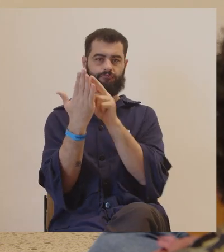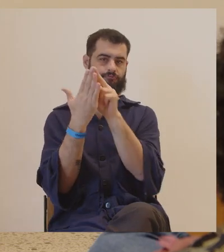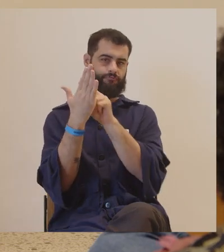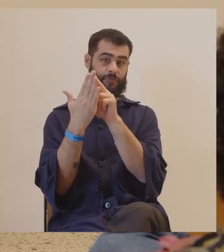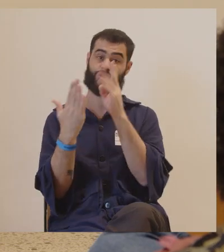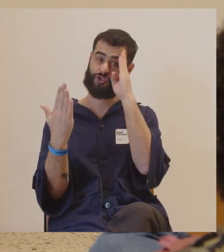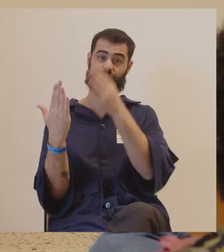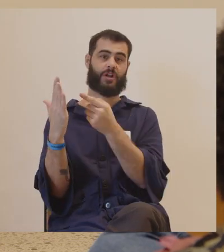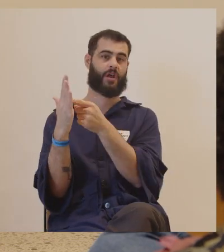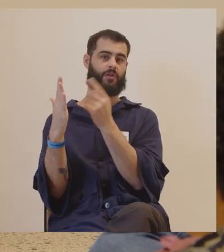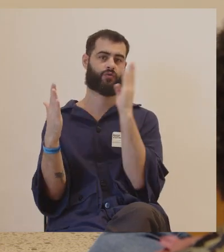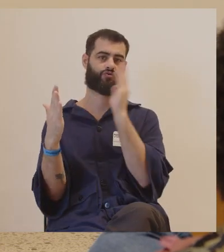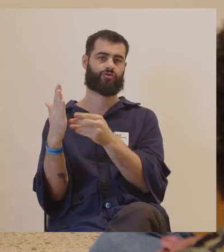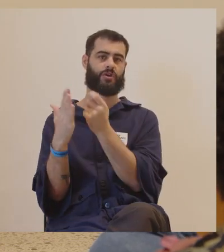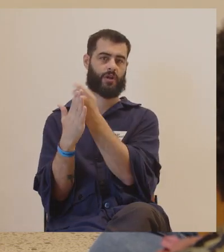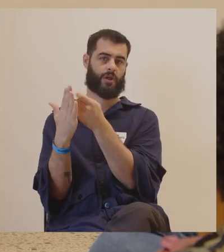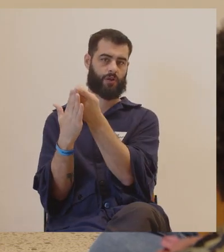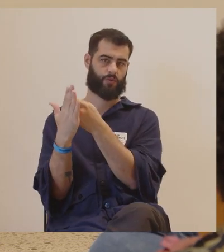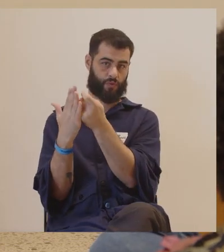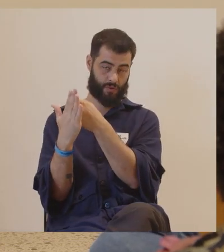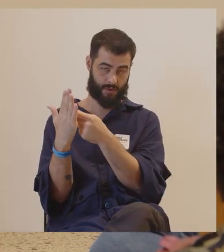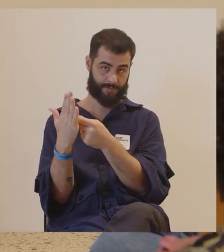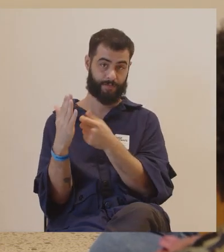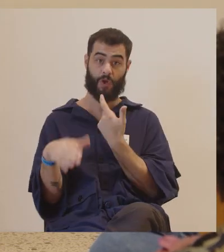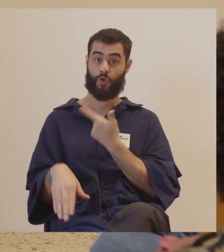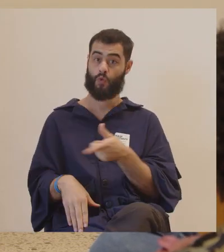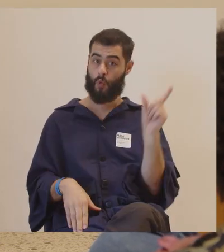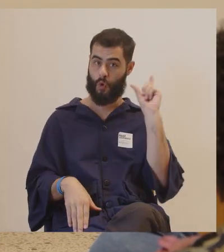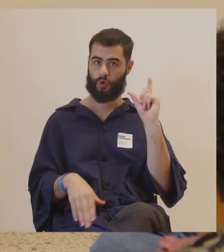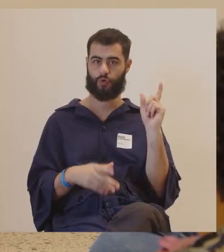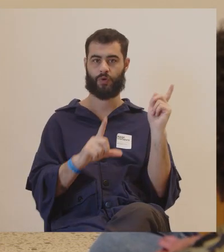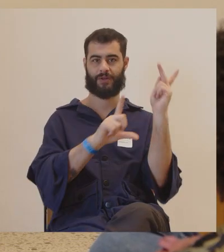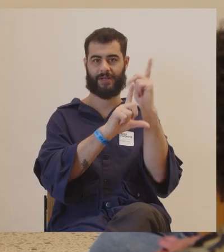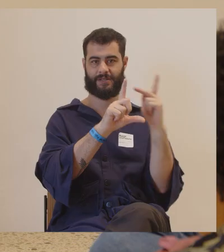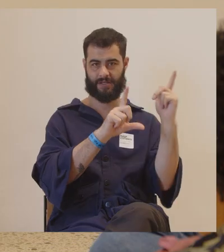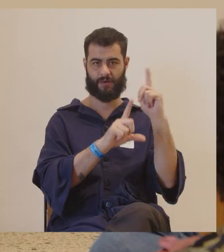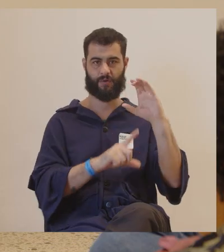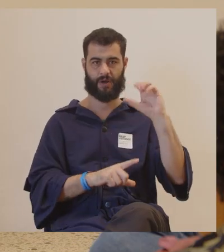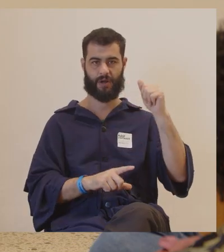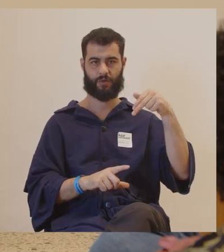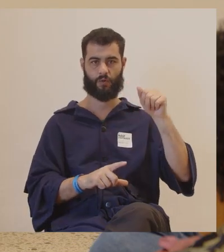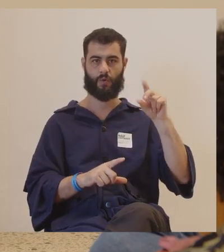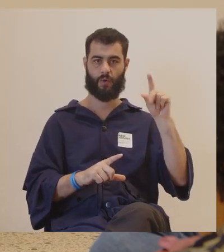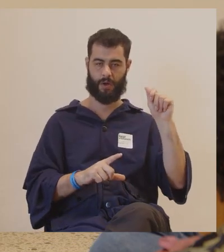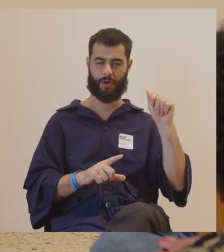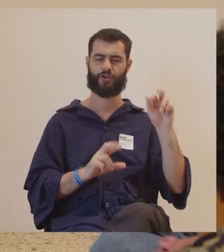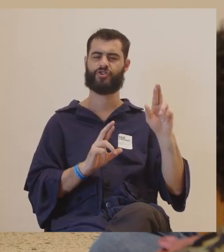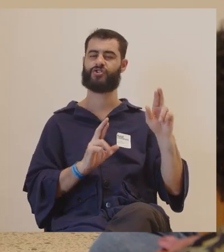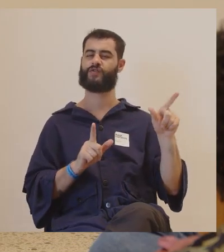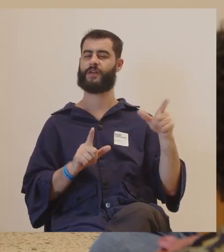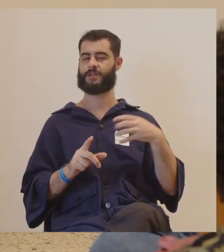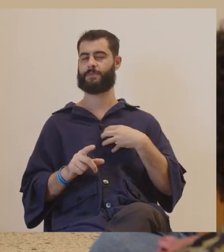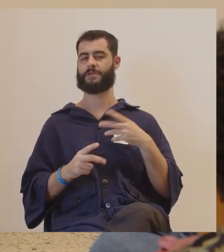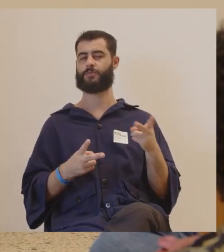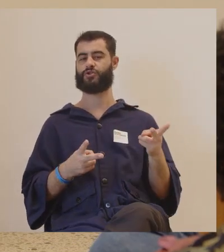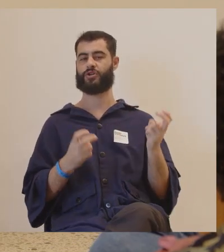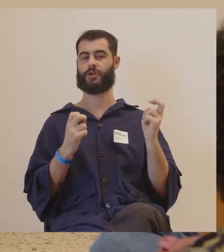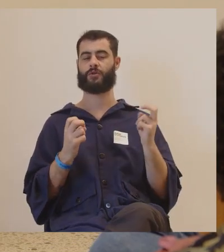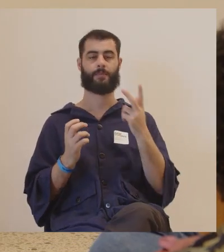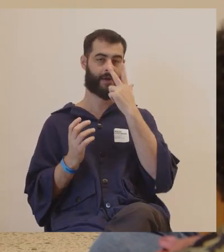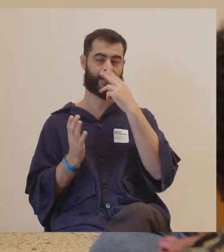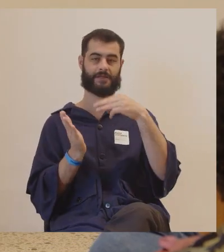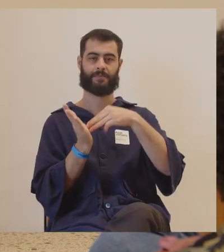né? Na Canoa sobre o Épte, a gente vê um outro gesto, que é o do pincel mesmo, né? Ele ainda está trabalhando com as